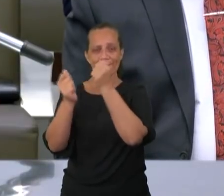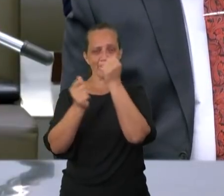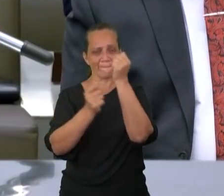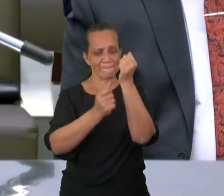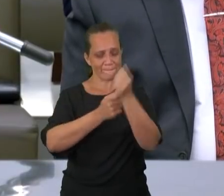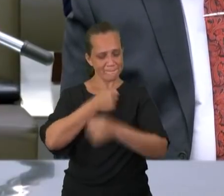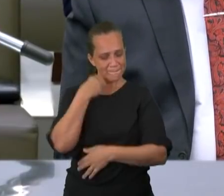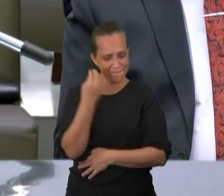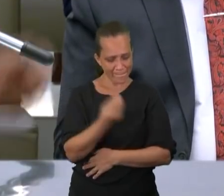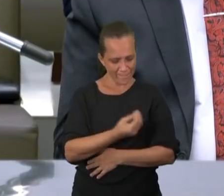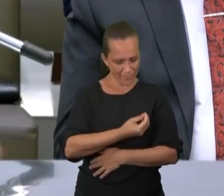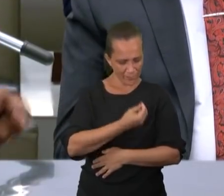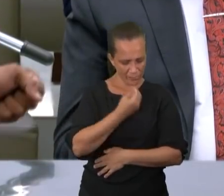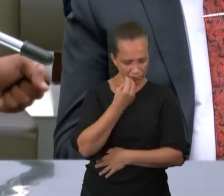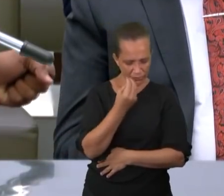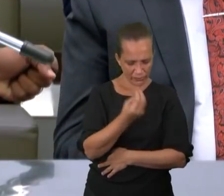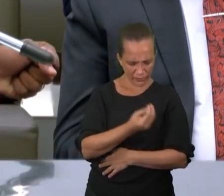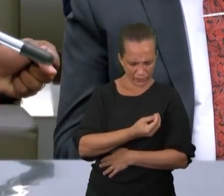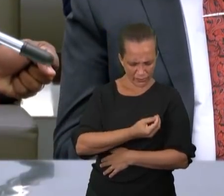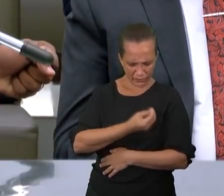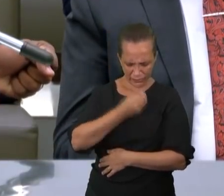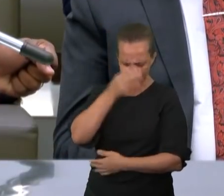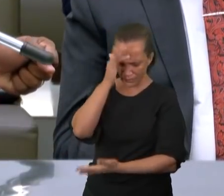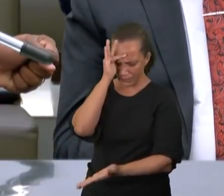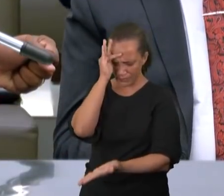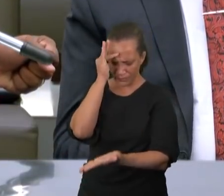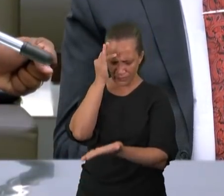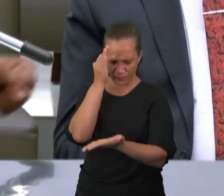vivo por fé,